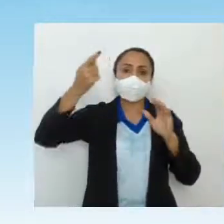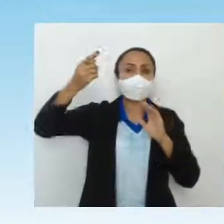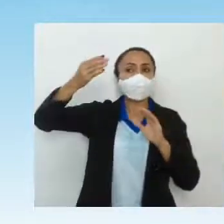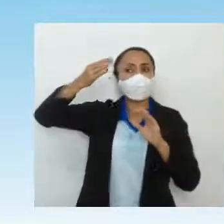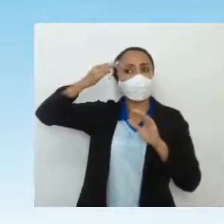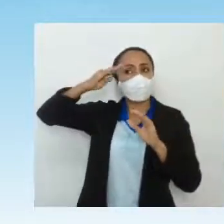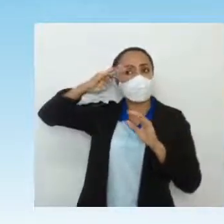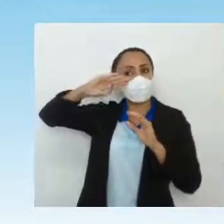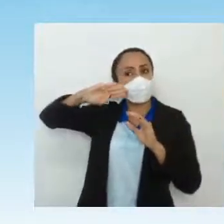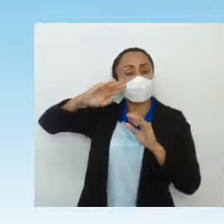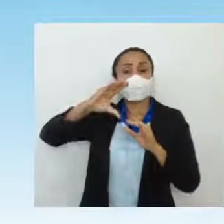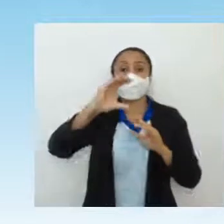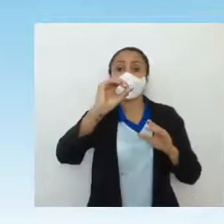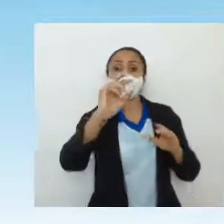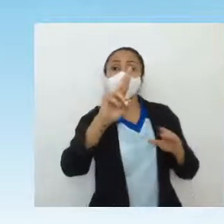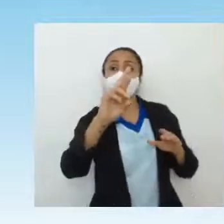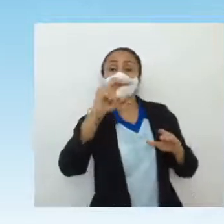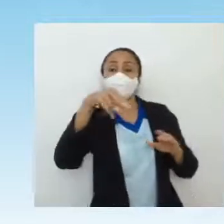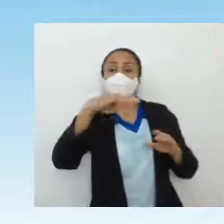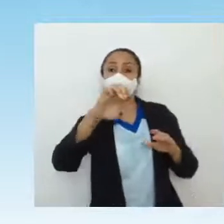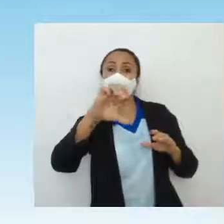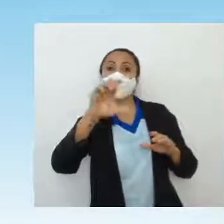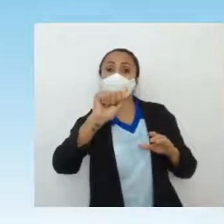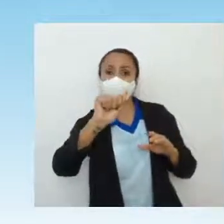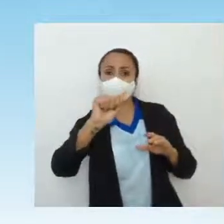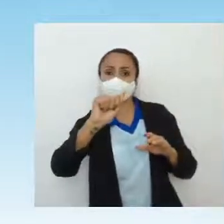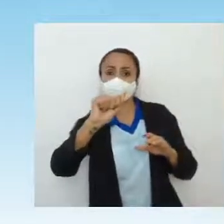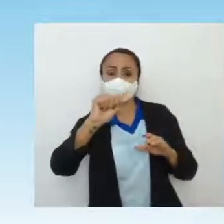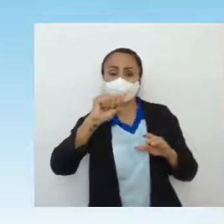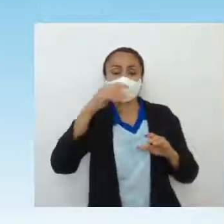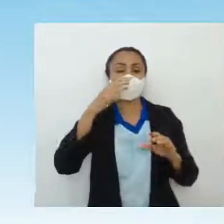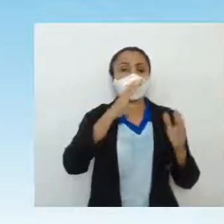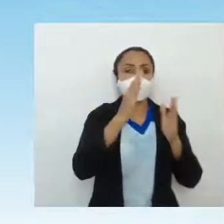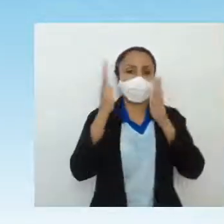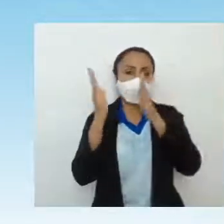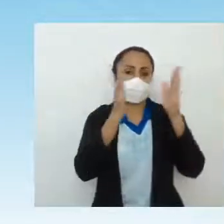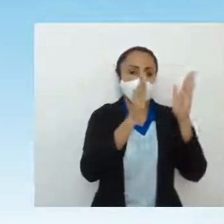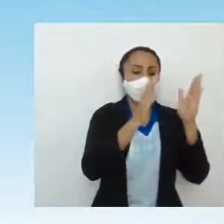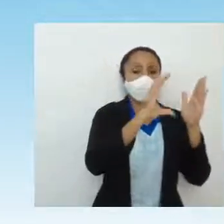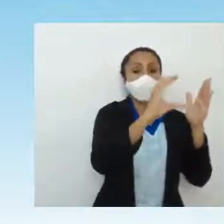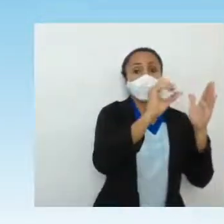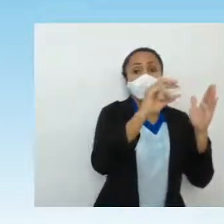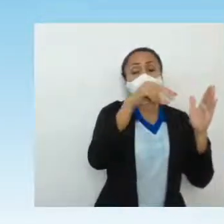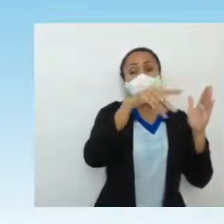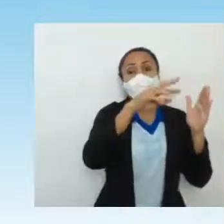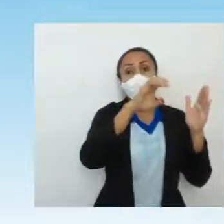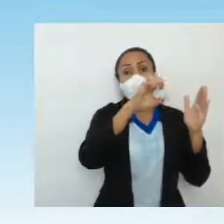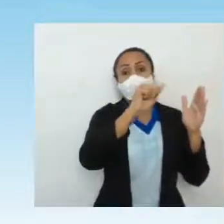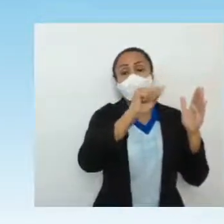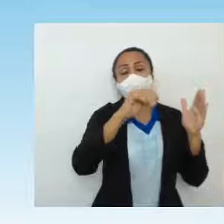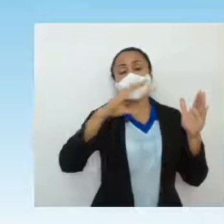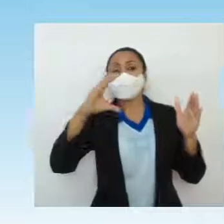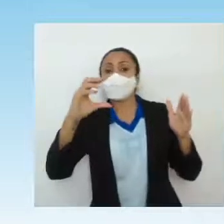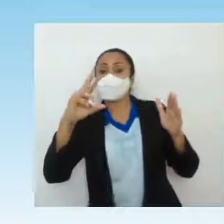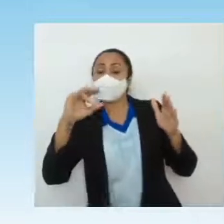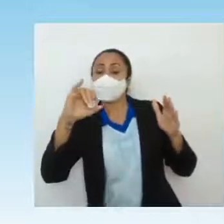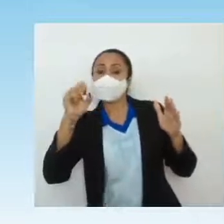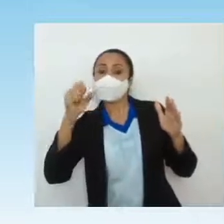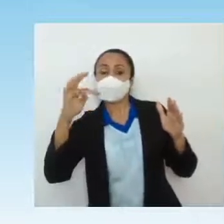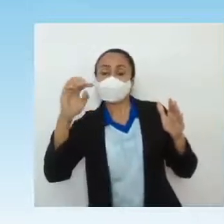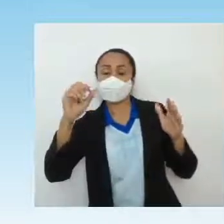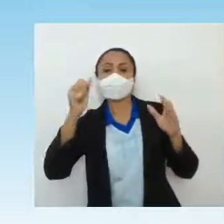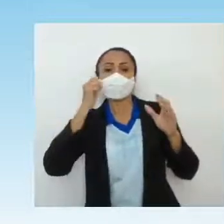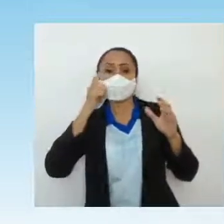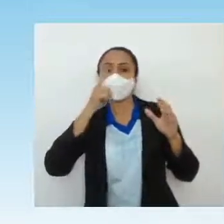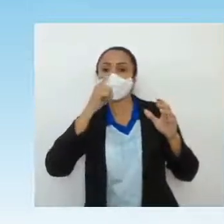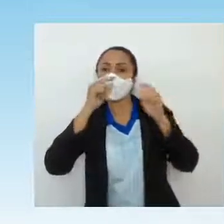de córnea. Entre a córnea e o cristalino, encontramos ali um líquido